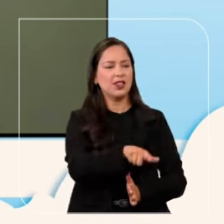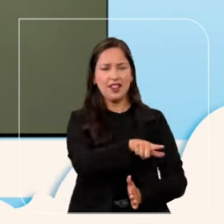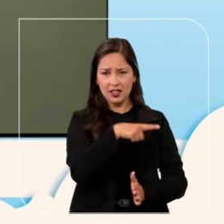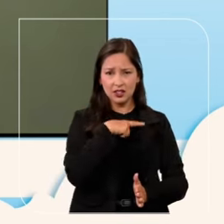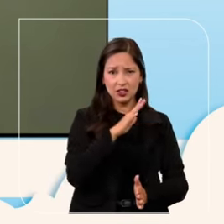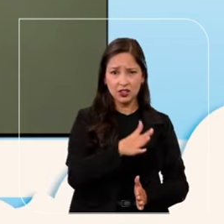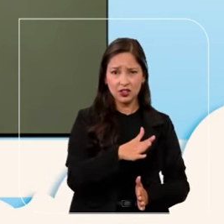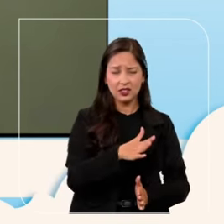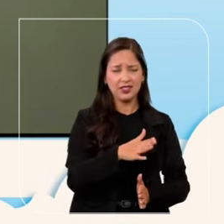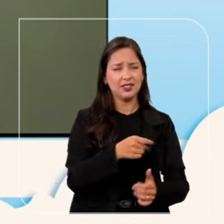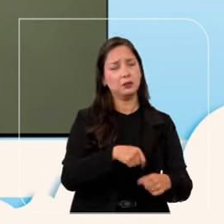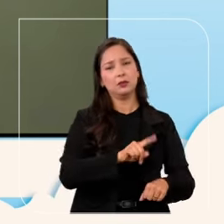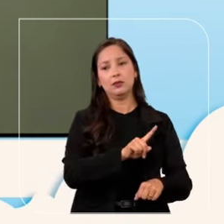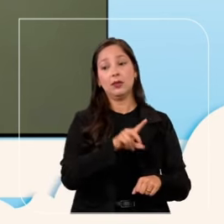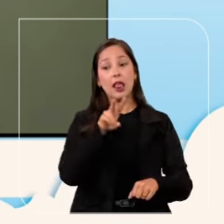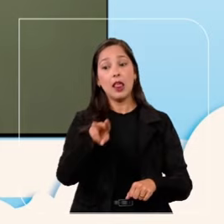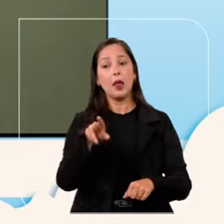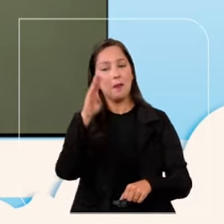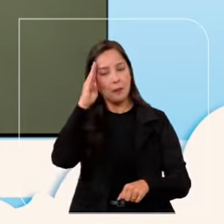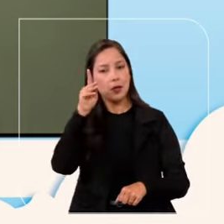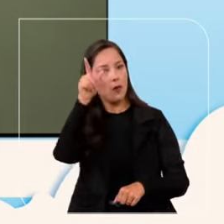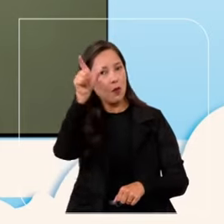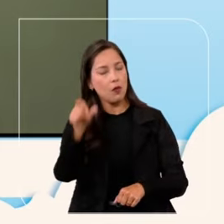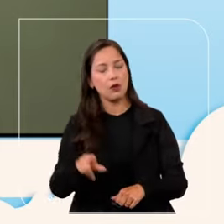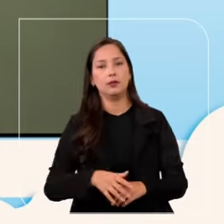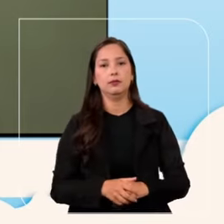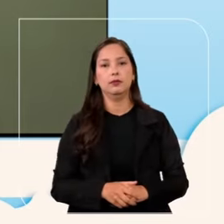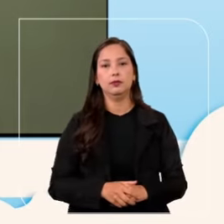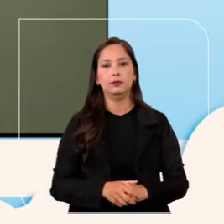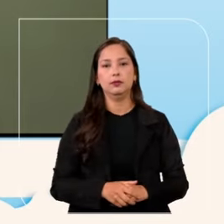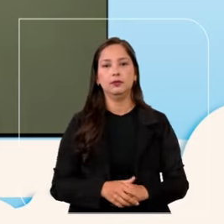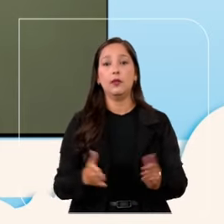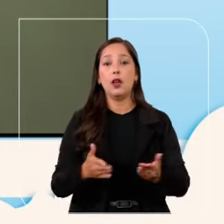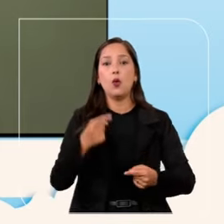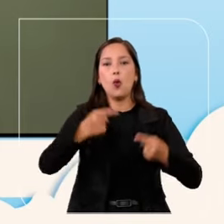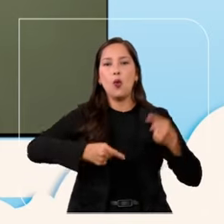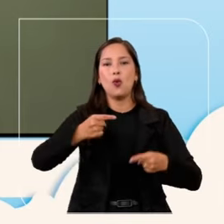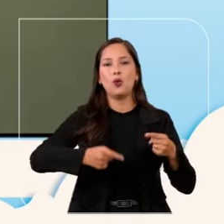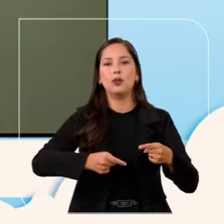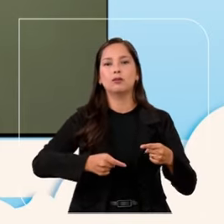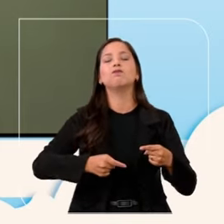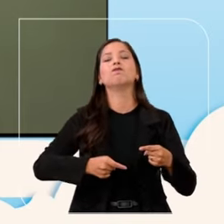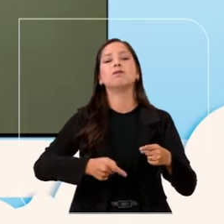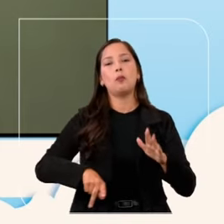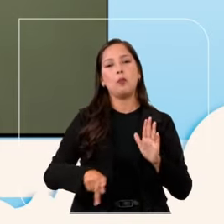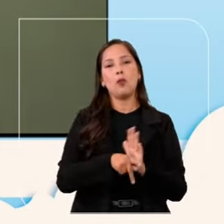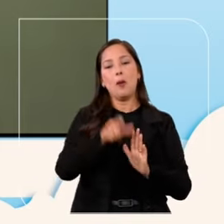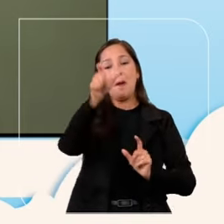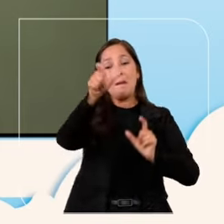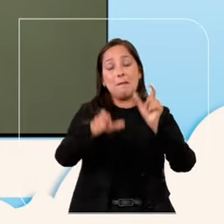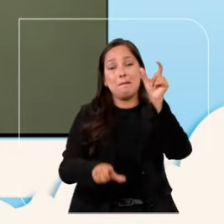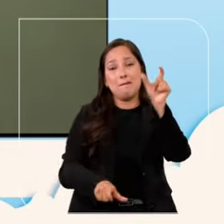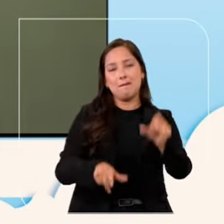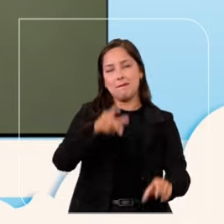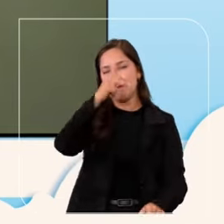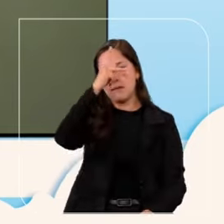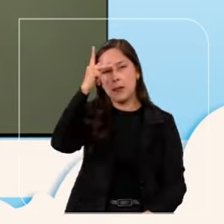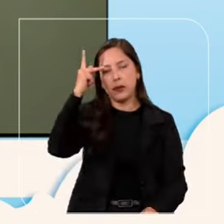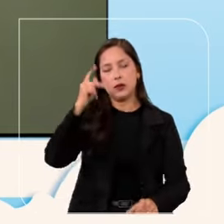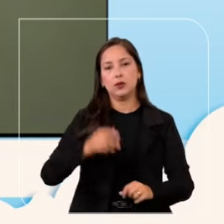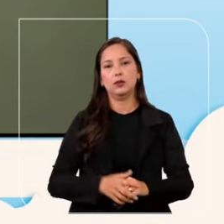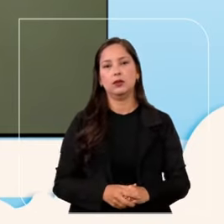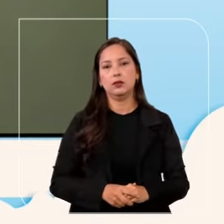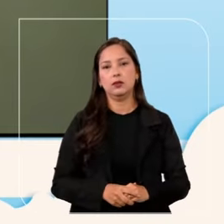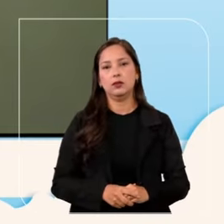floresta Nós estamos discutindo exatamente sobre essas pessoas Porque são as pessoas que em nada